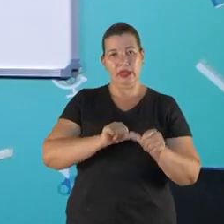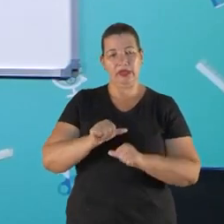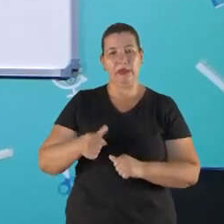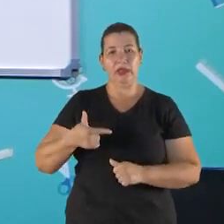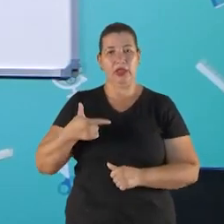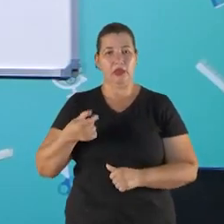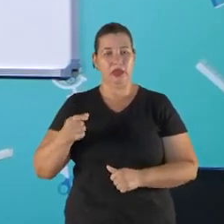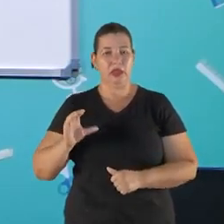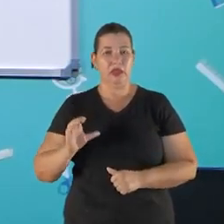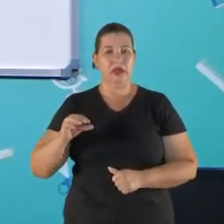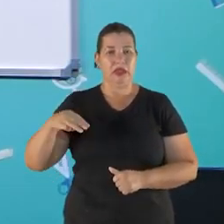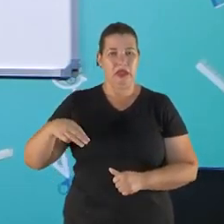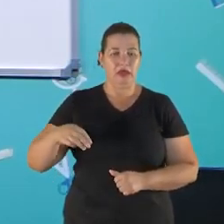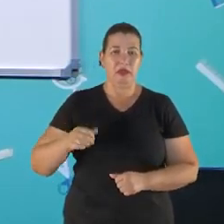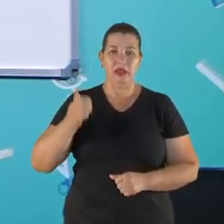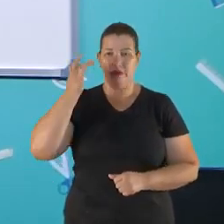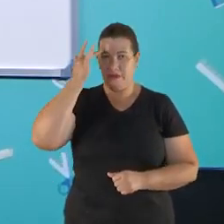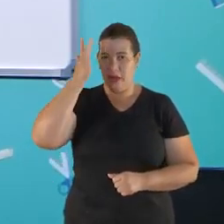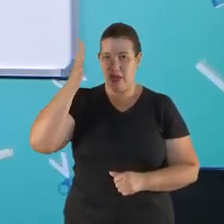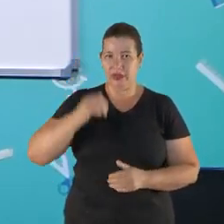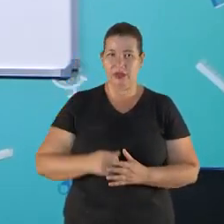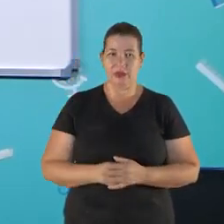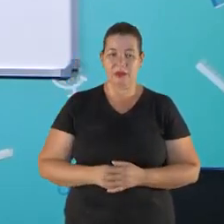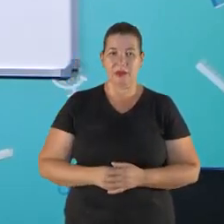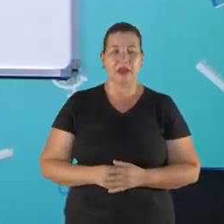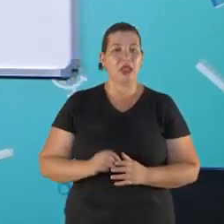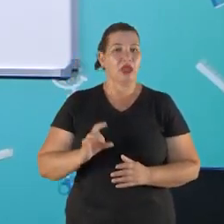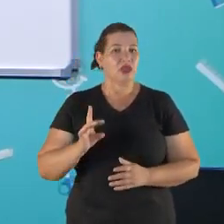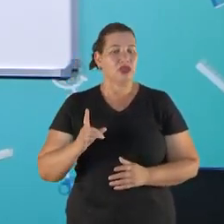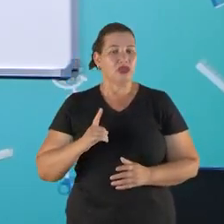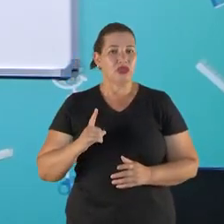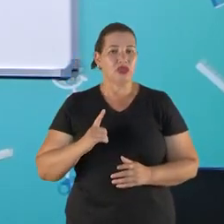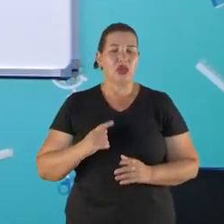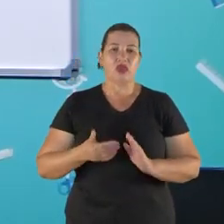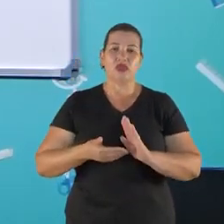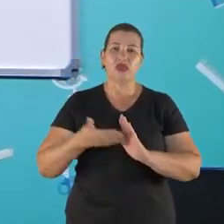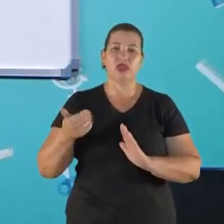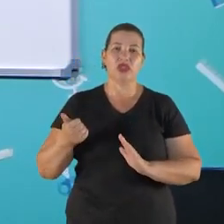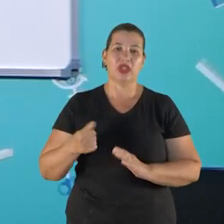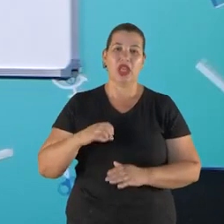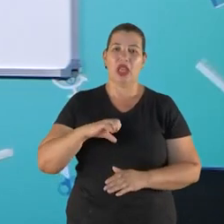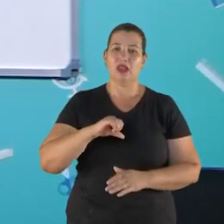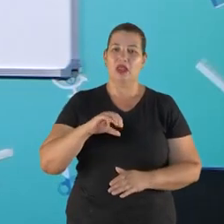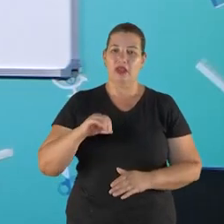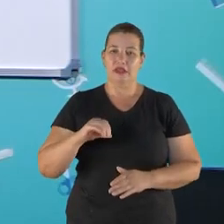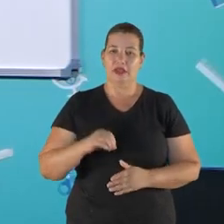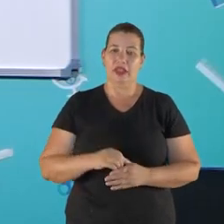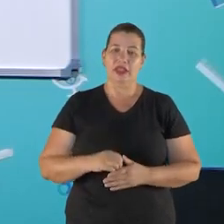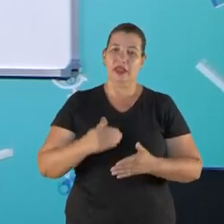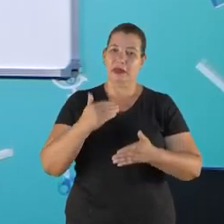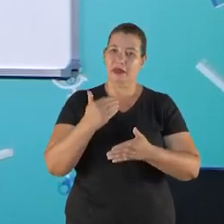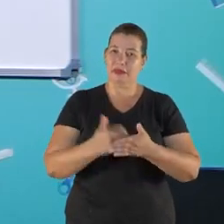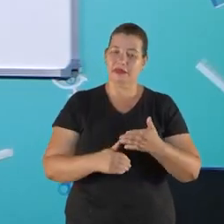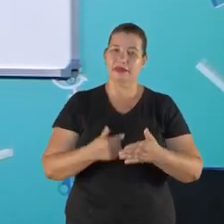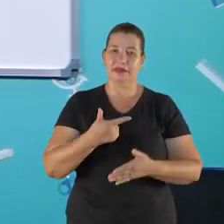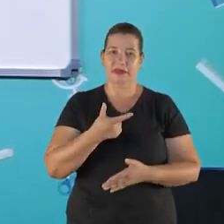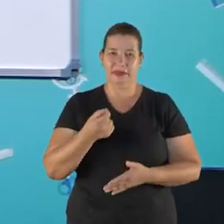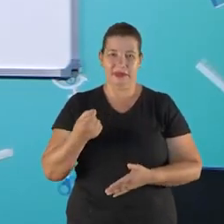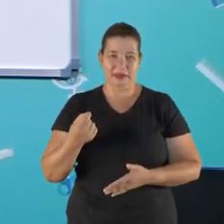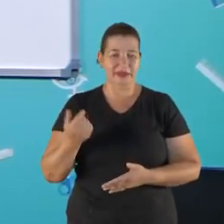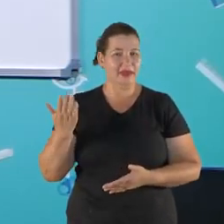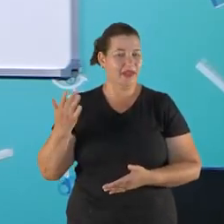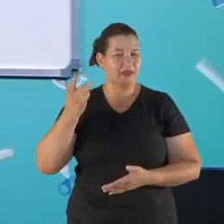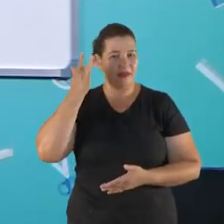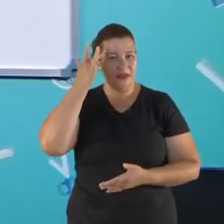2 metros em 200 centímetros. E aí basta eu fazer o quê? Retirar os 90